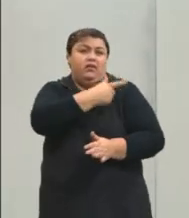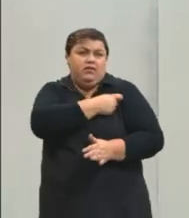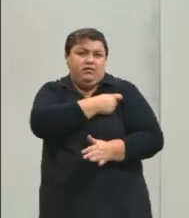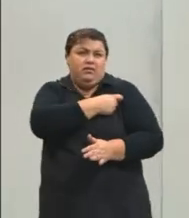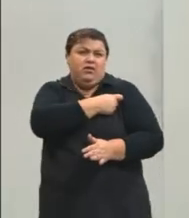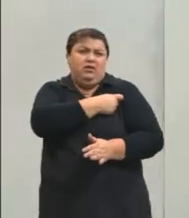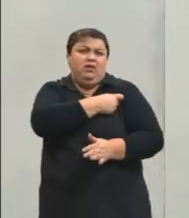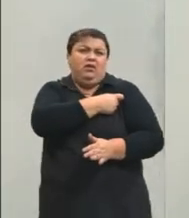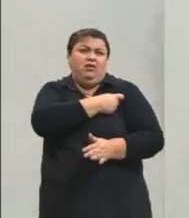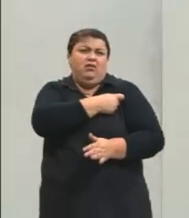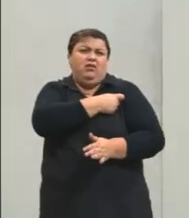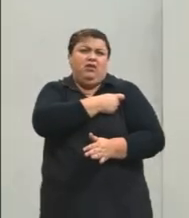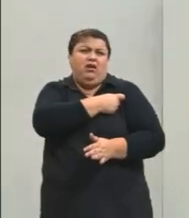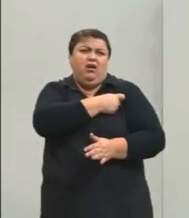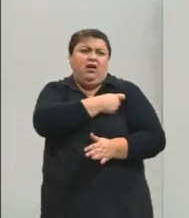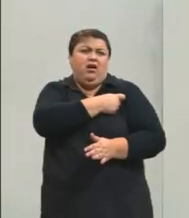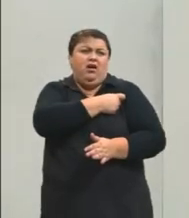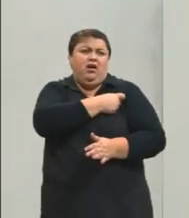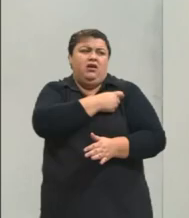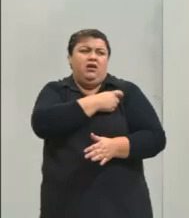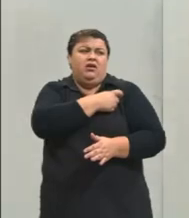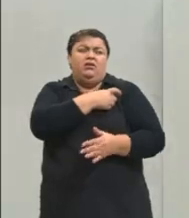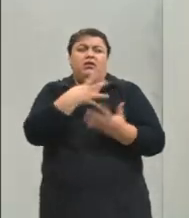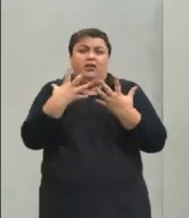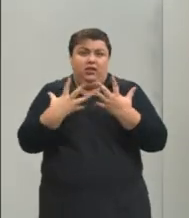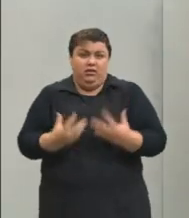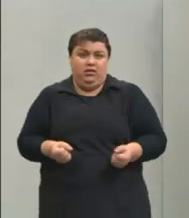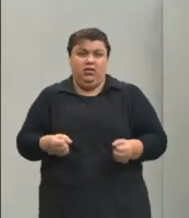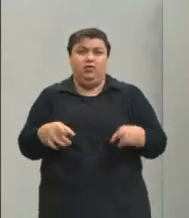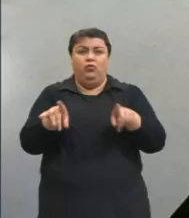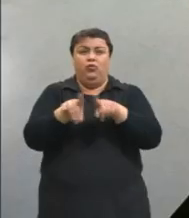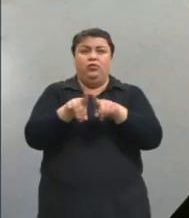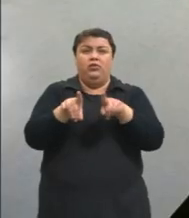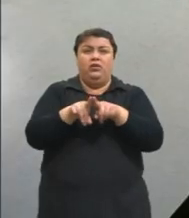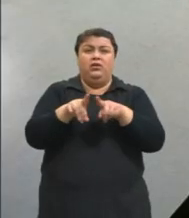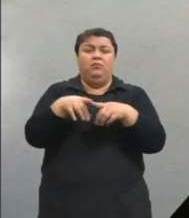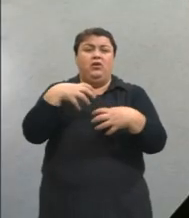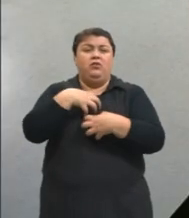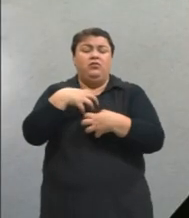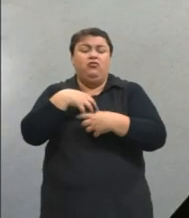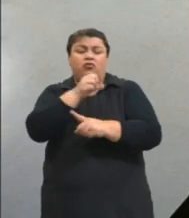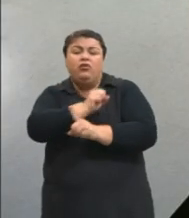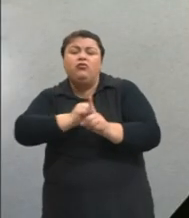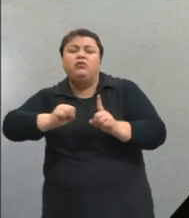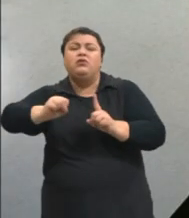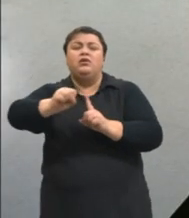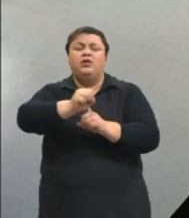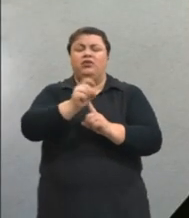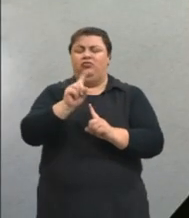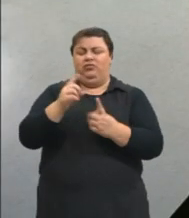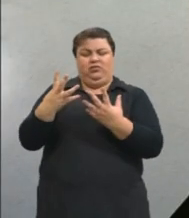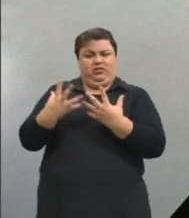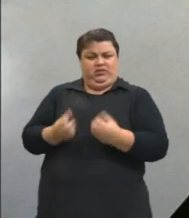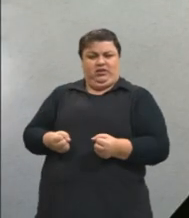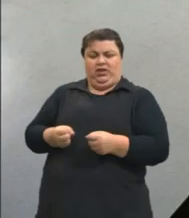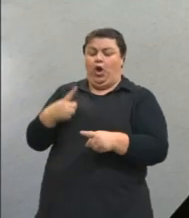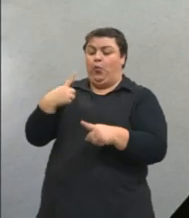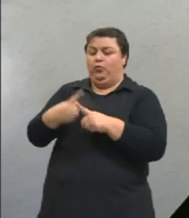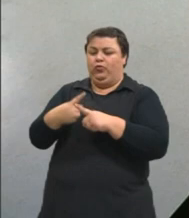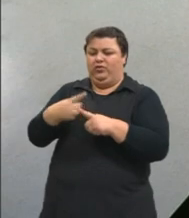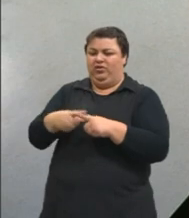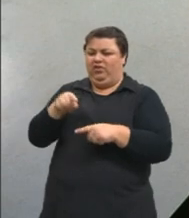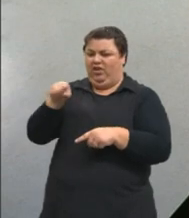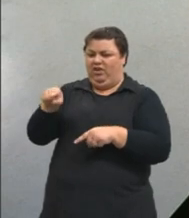vacinação ser bem aceito, né? Porque tem também o sentido da sociedade não aceitar, porque achava que as